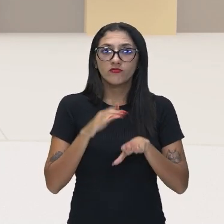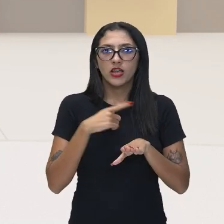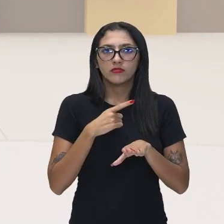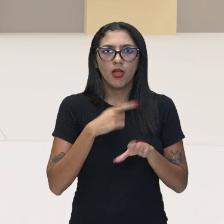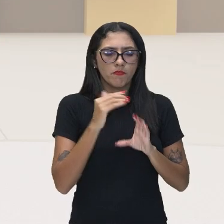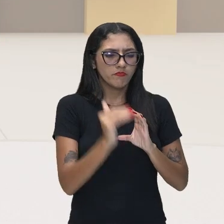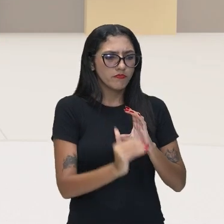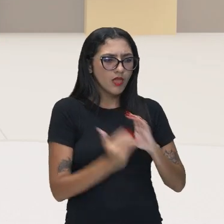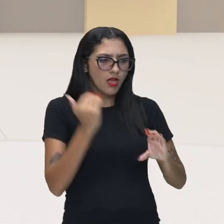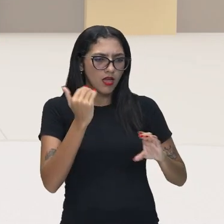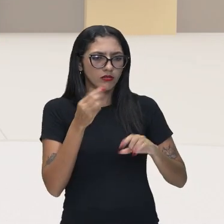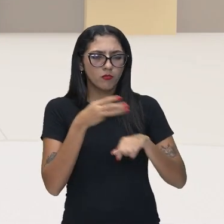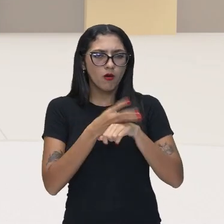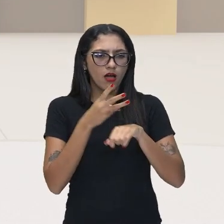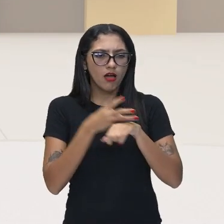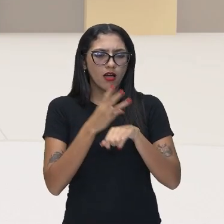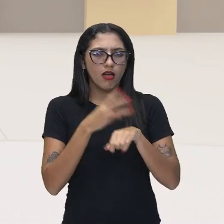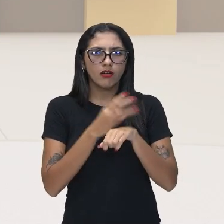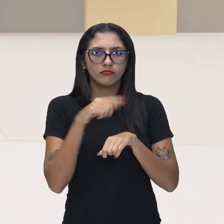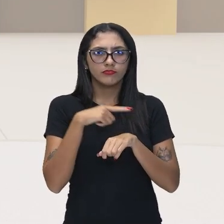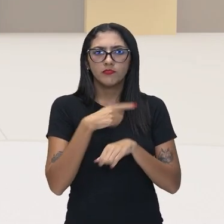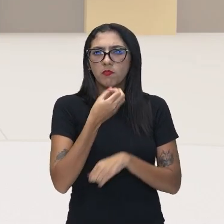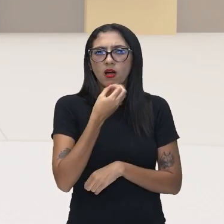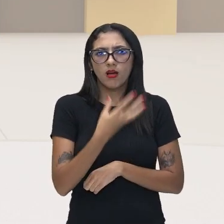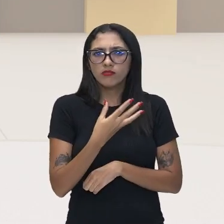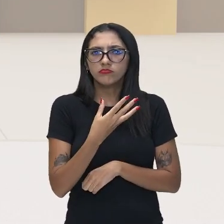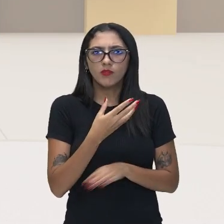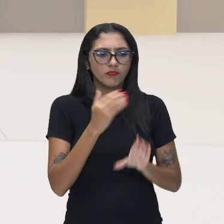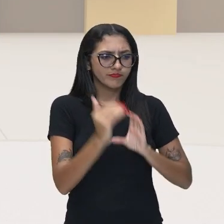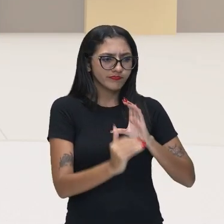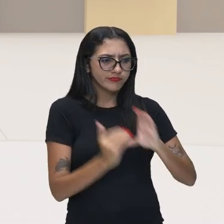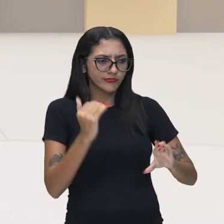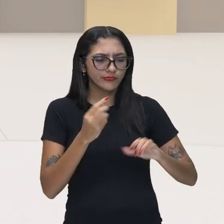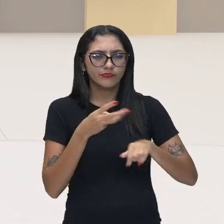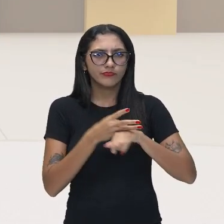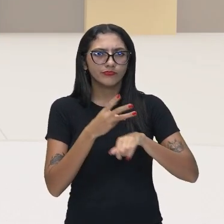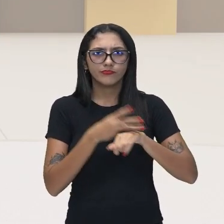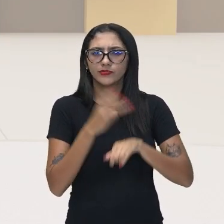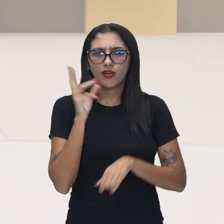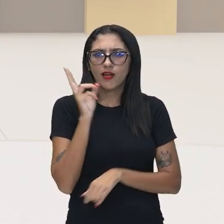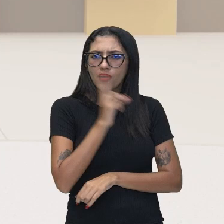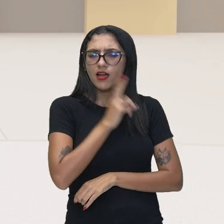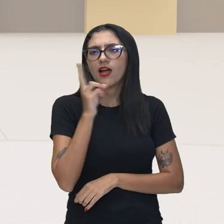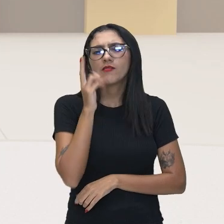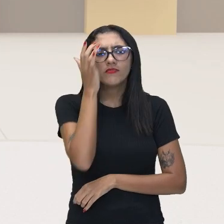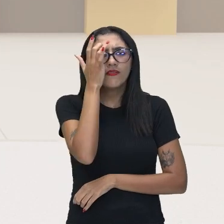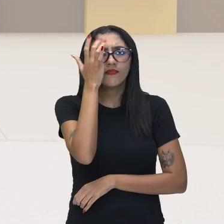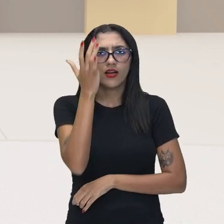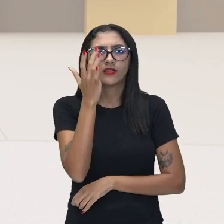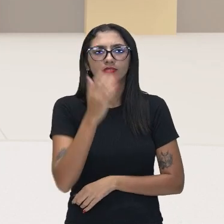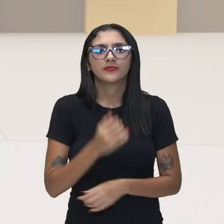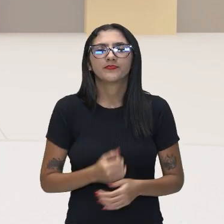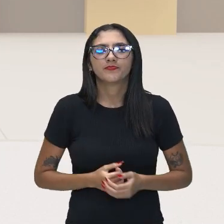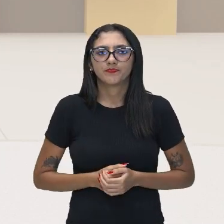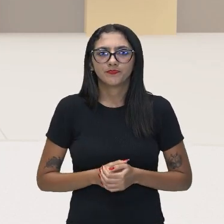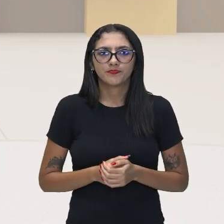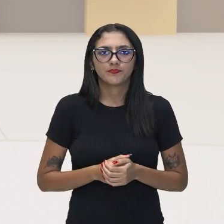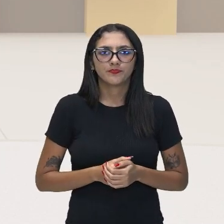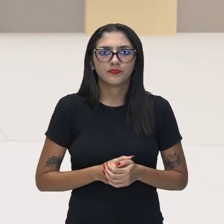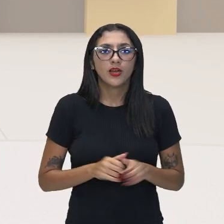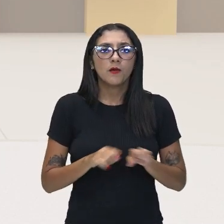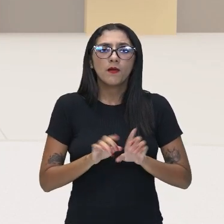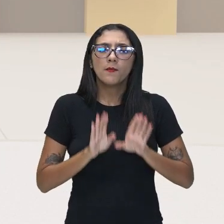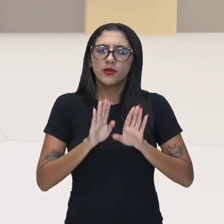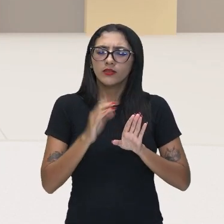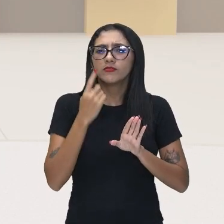De tão acessível que ele é, né? Ele acaba chegando em você de uma forma bem mais fácil, né? Mas vamos analisar também aí quais